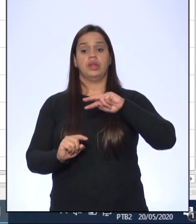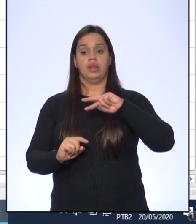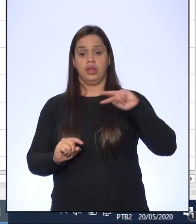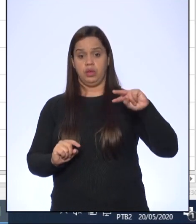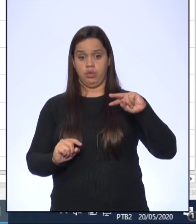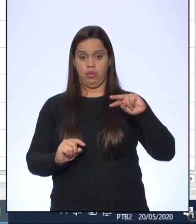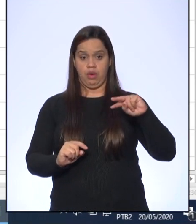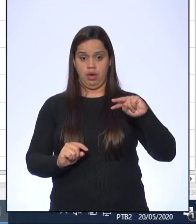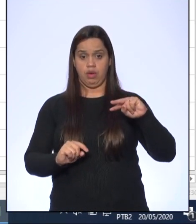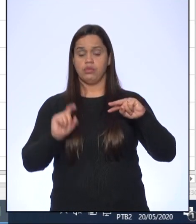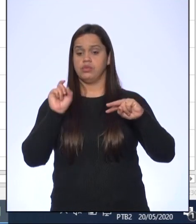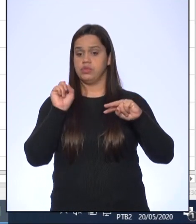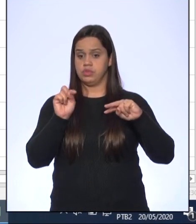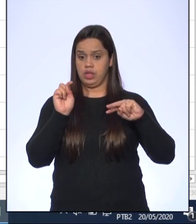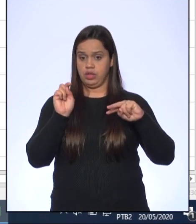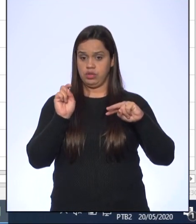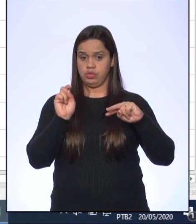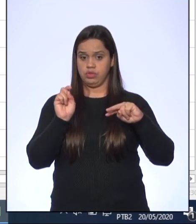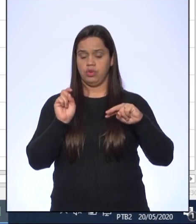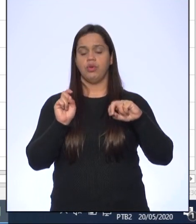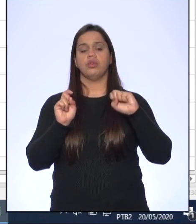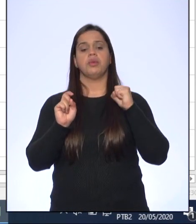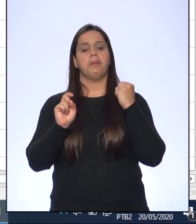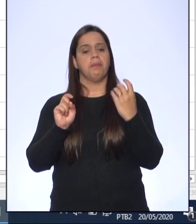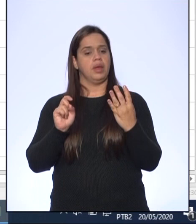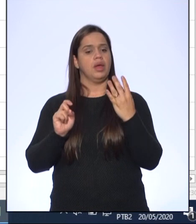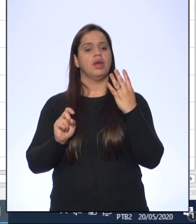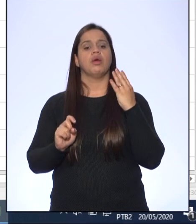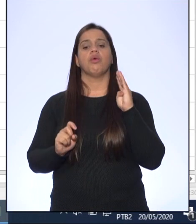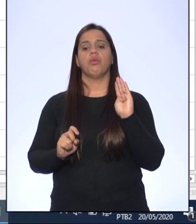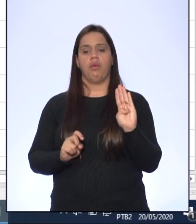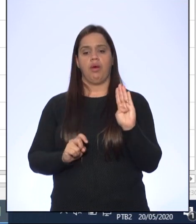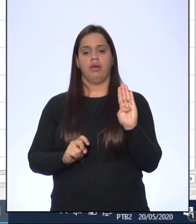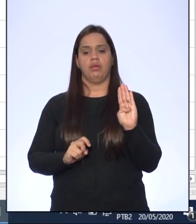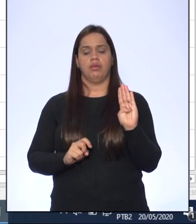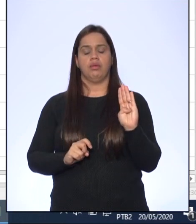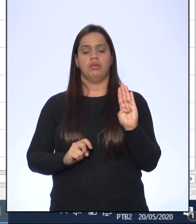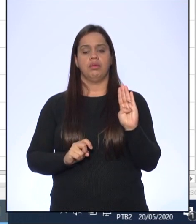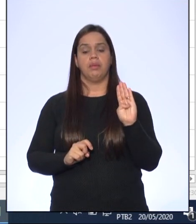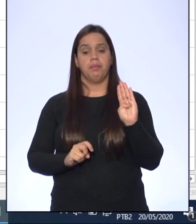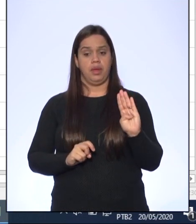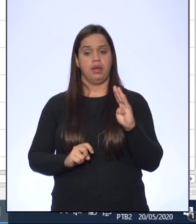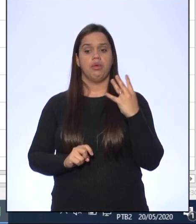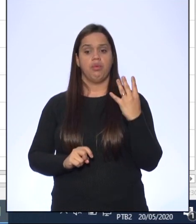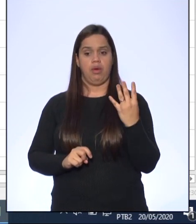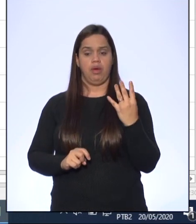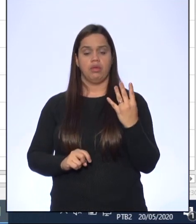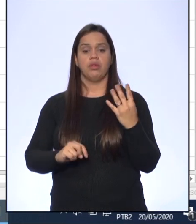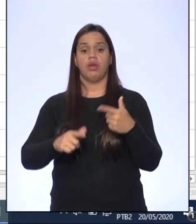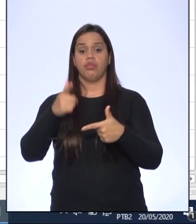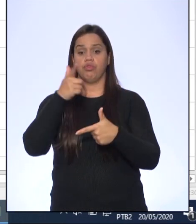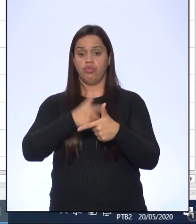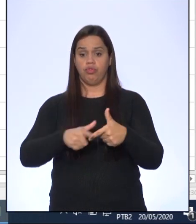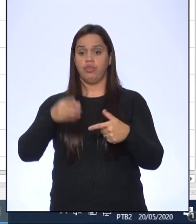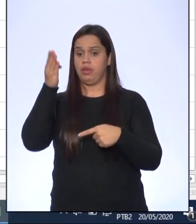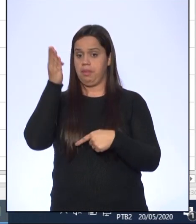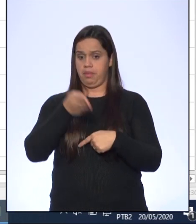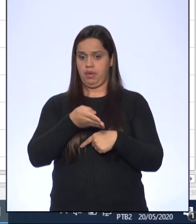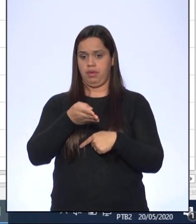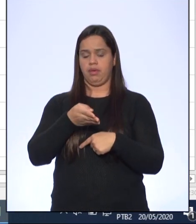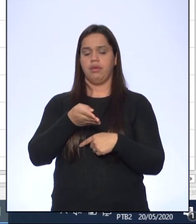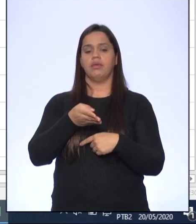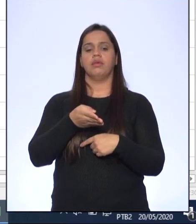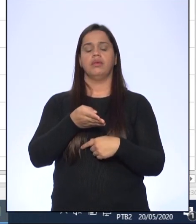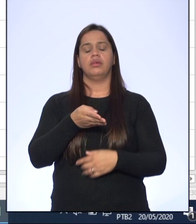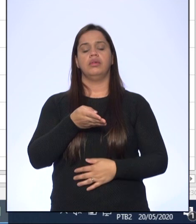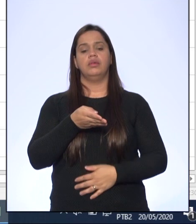Igual, seleciono. Beleza, selecionei. Aí o que que acontece? Eu divido a barrinha,